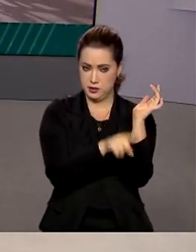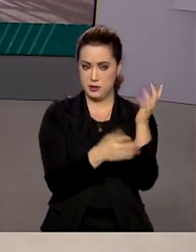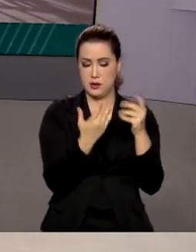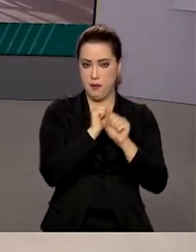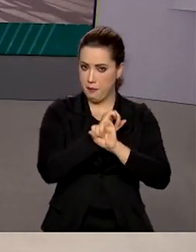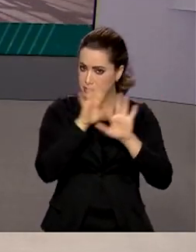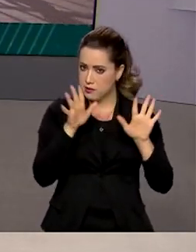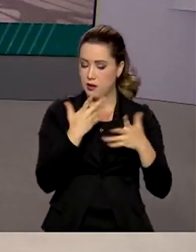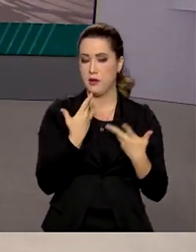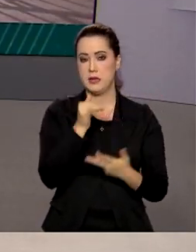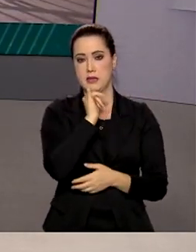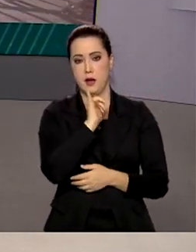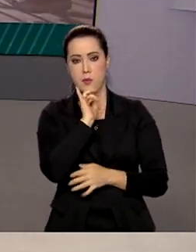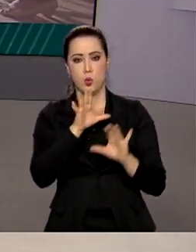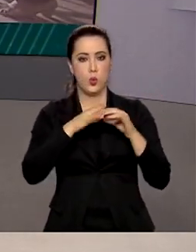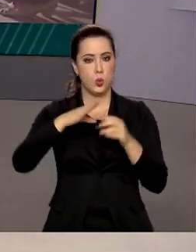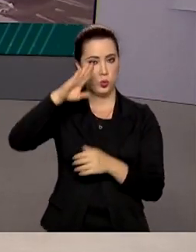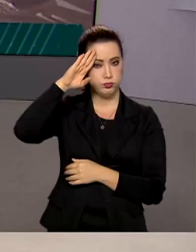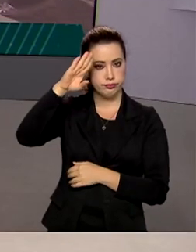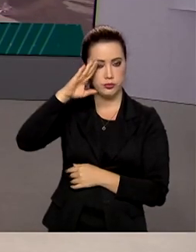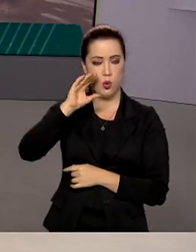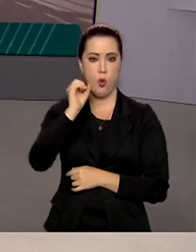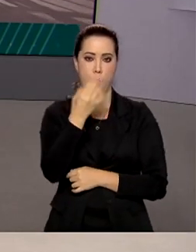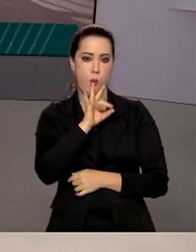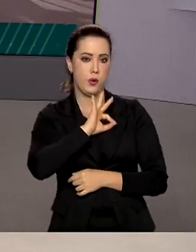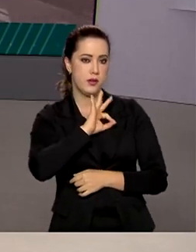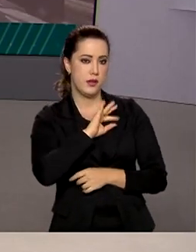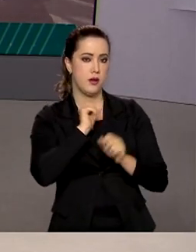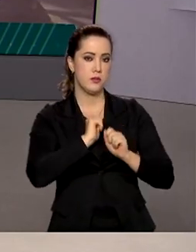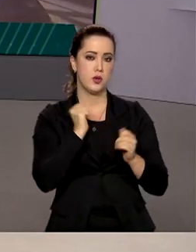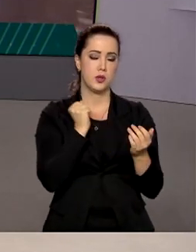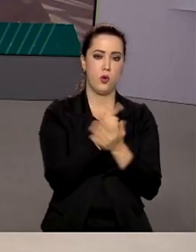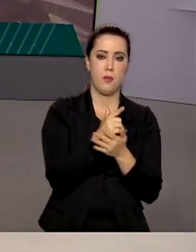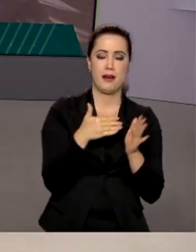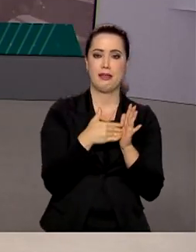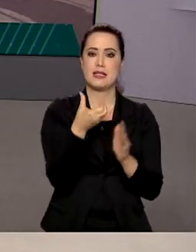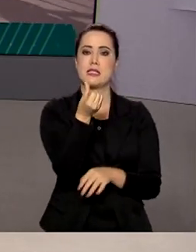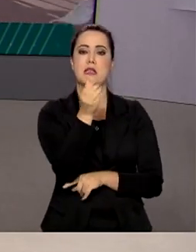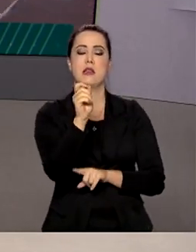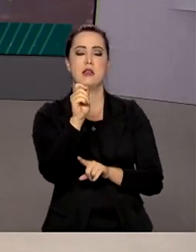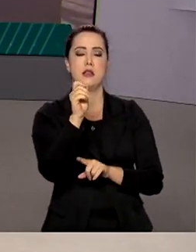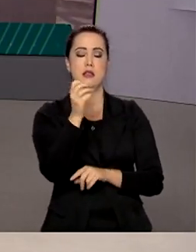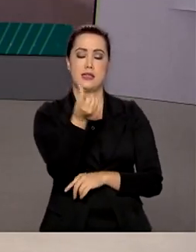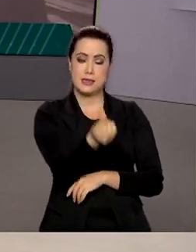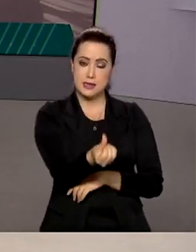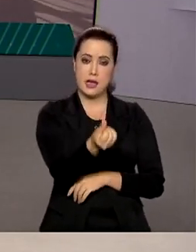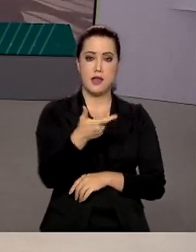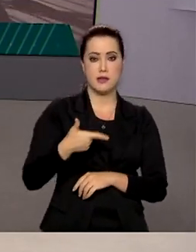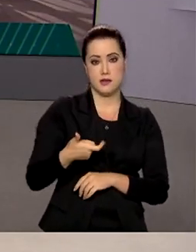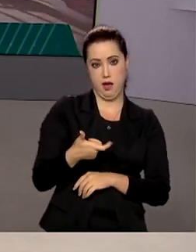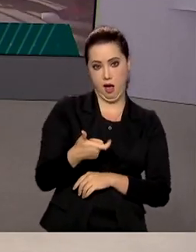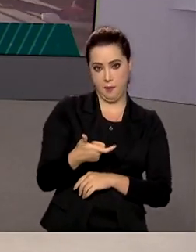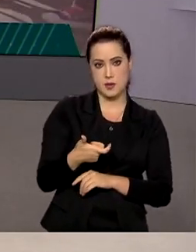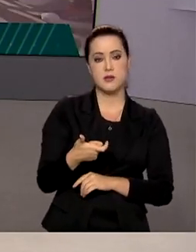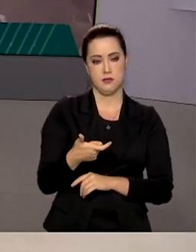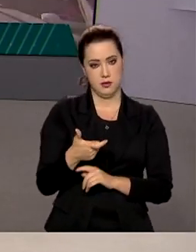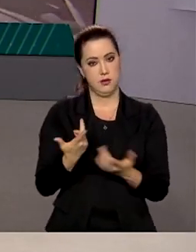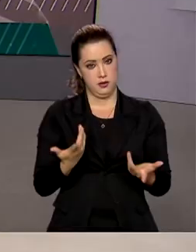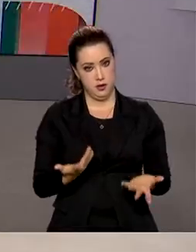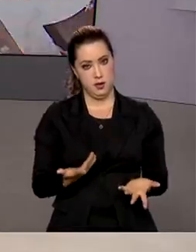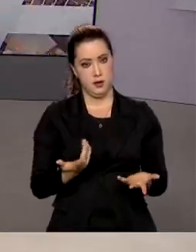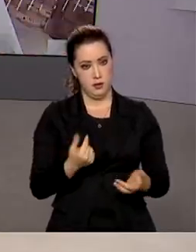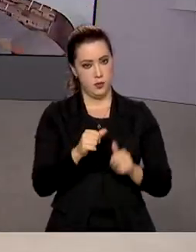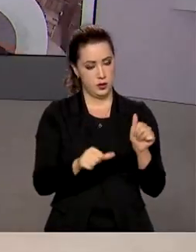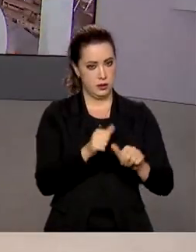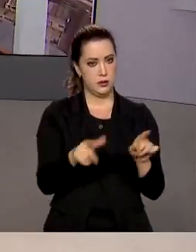armas, como forças armadas e policiais, possam adquirir até seis armas de fogo de uso permitido. Outra mudança